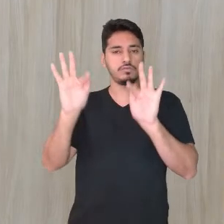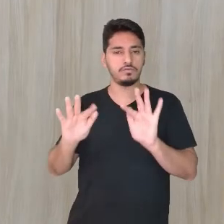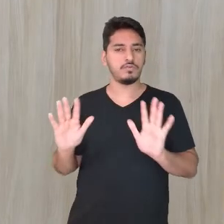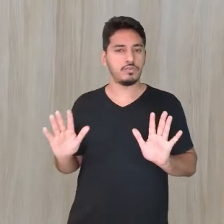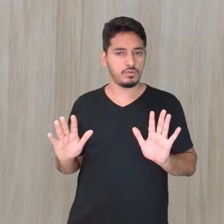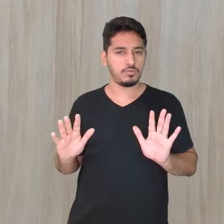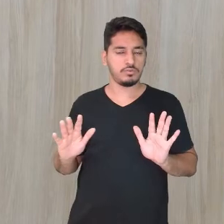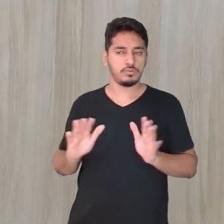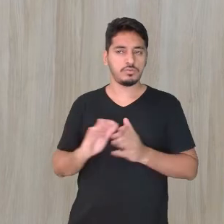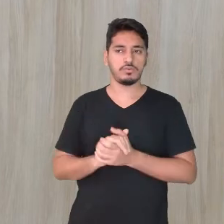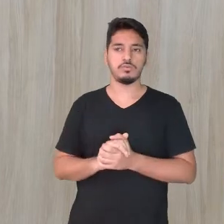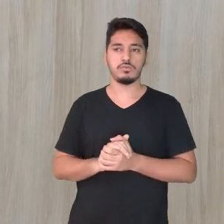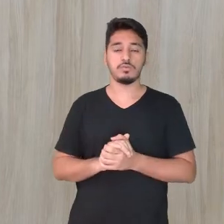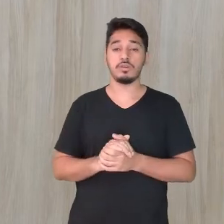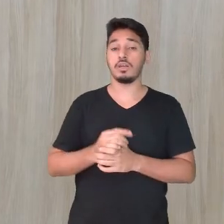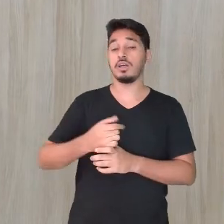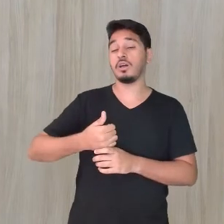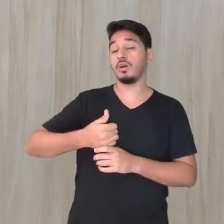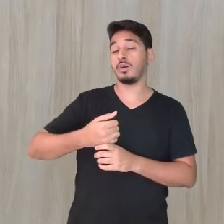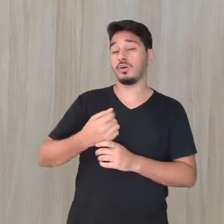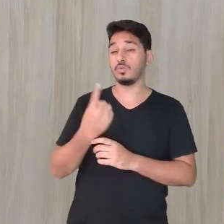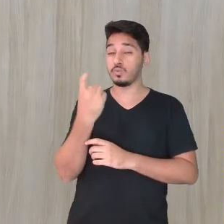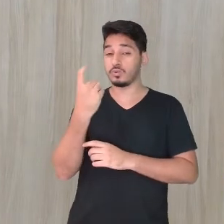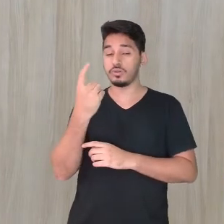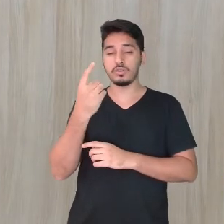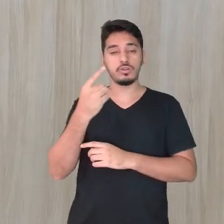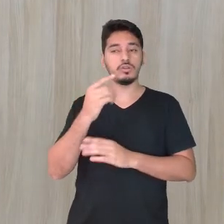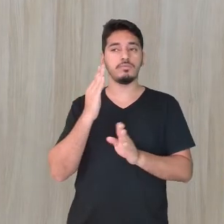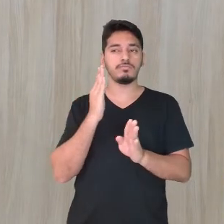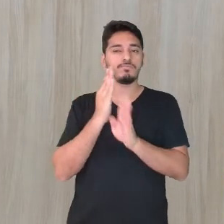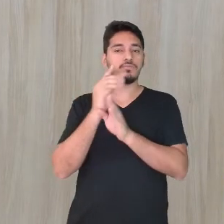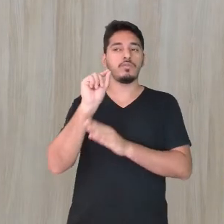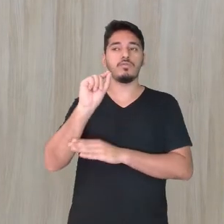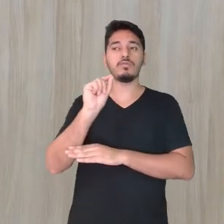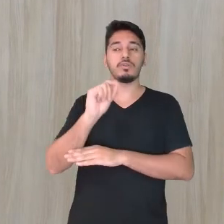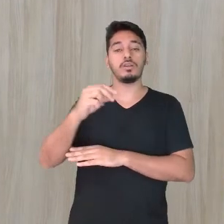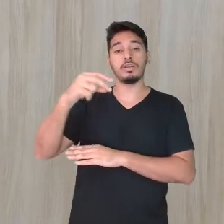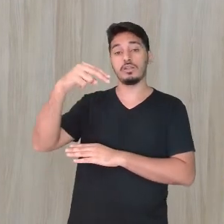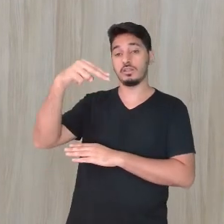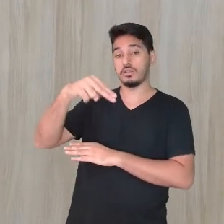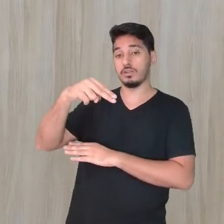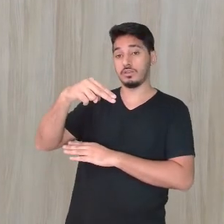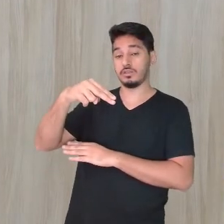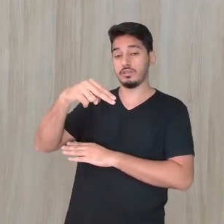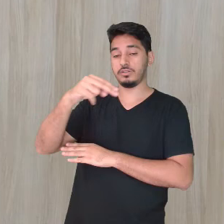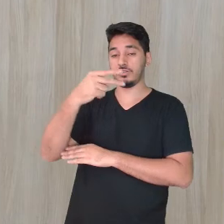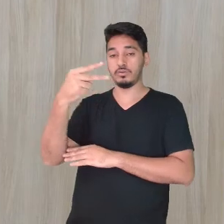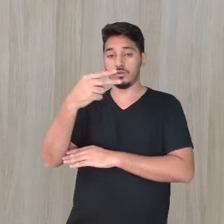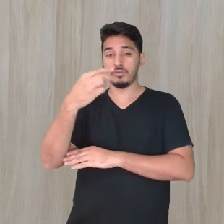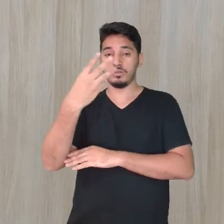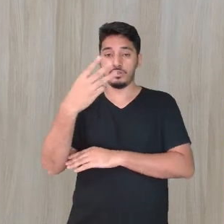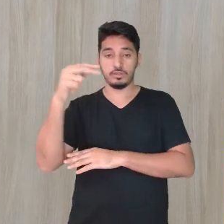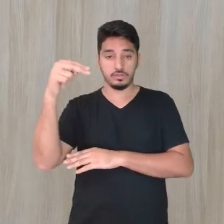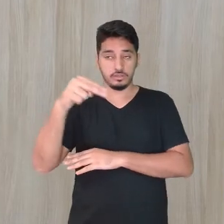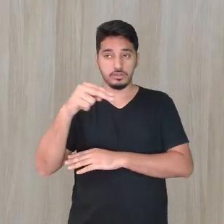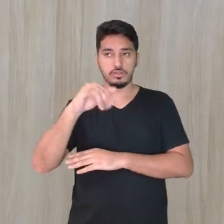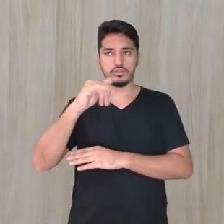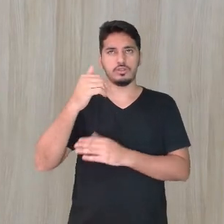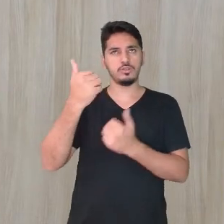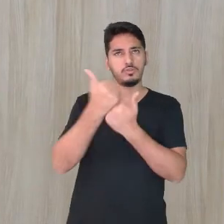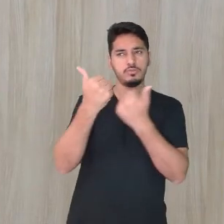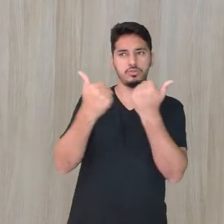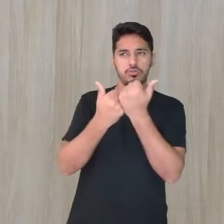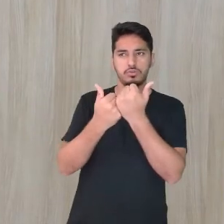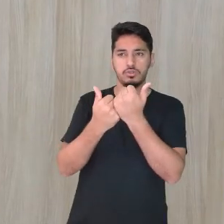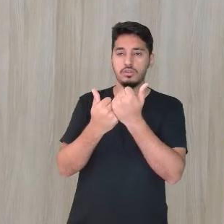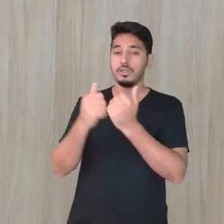um dos elementos. E a única que bateu foi o 3n. Por que 3n, Ricardinho? Porque se eu pegar a figura 1, no lugar de n,